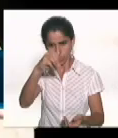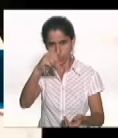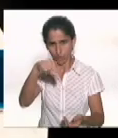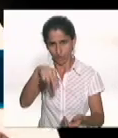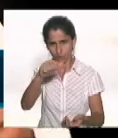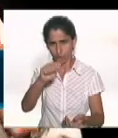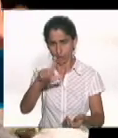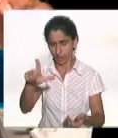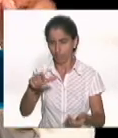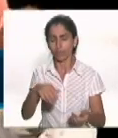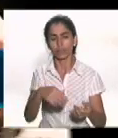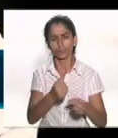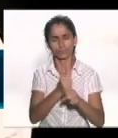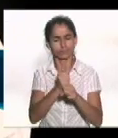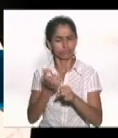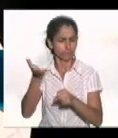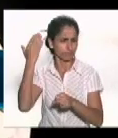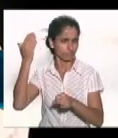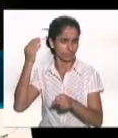idos de